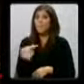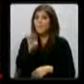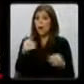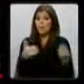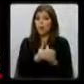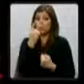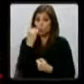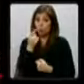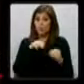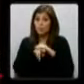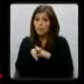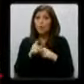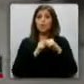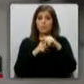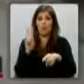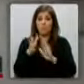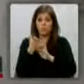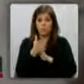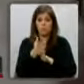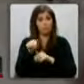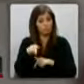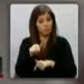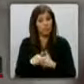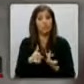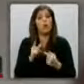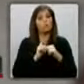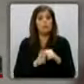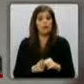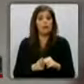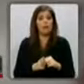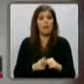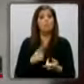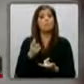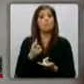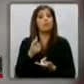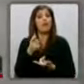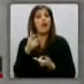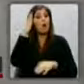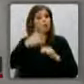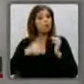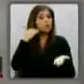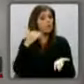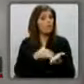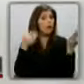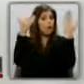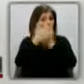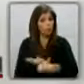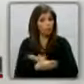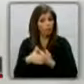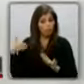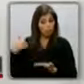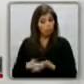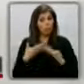morte na urgência, esta no Hospital São Francisco Xavier. Aconteceu esta segunda-feira à noite. Até